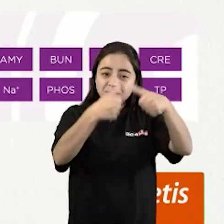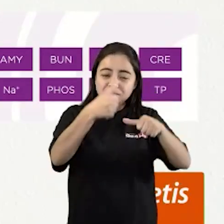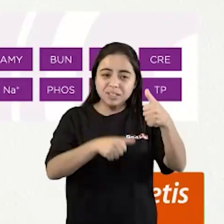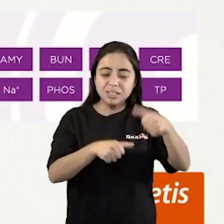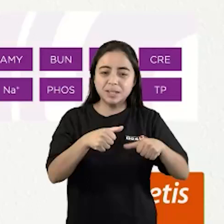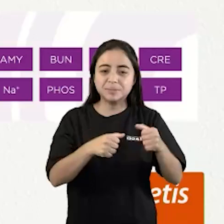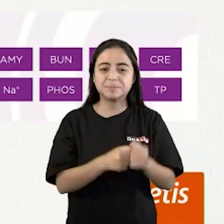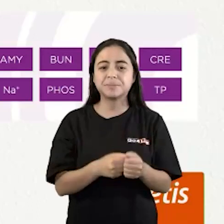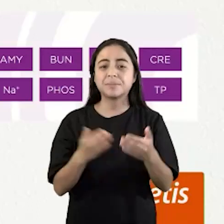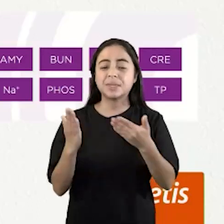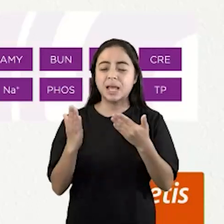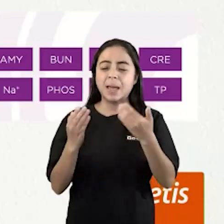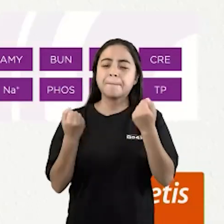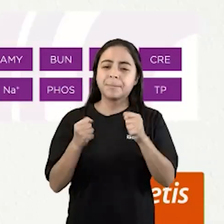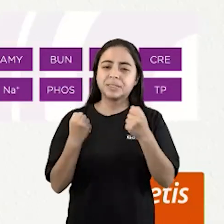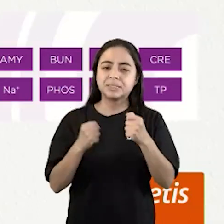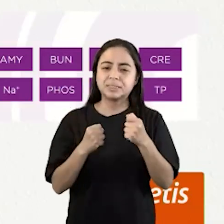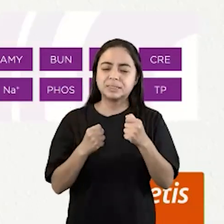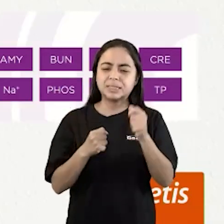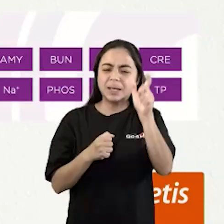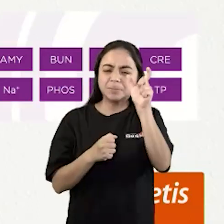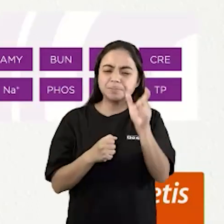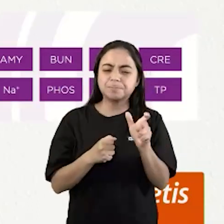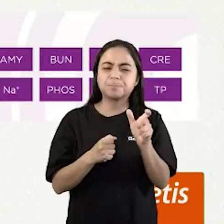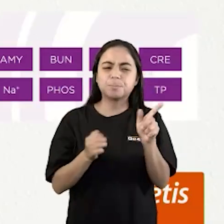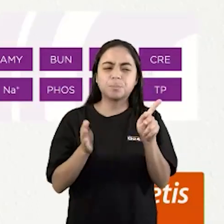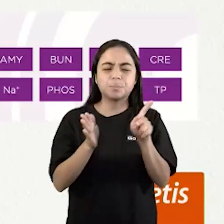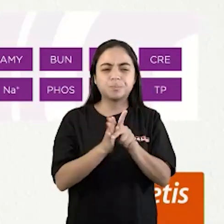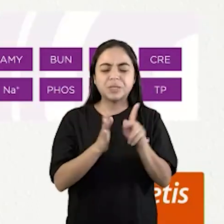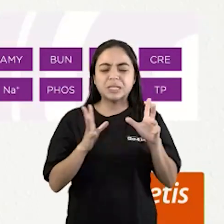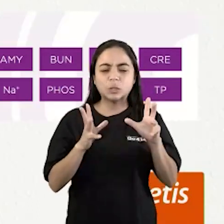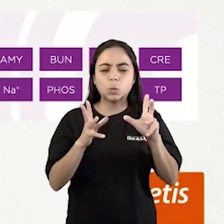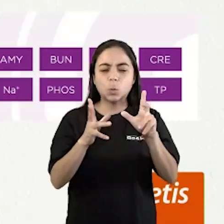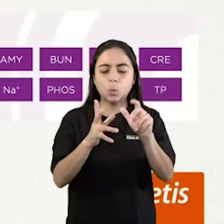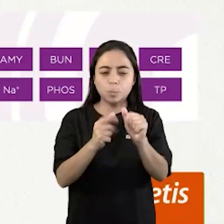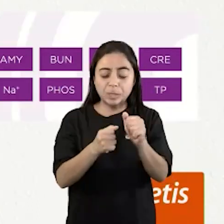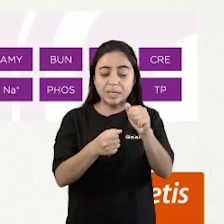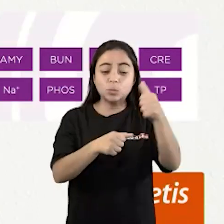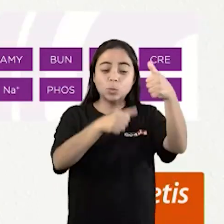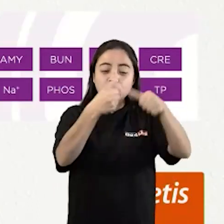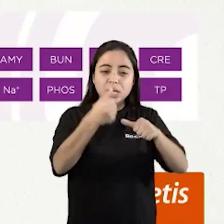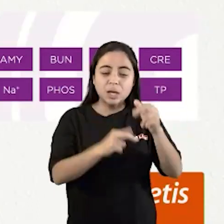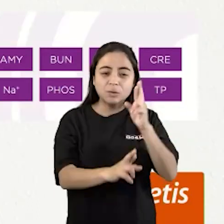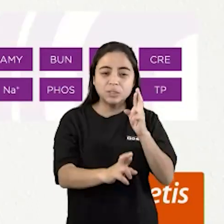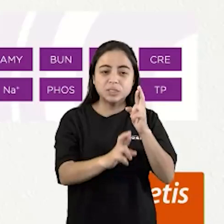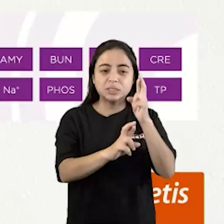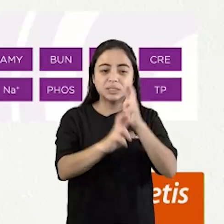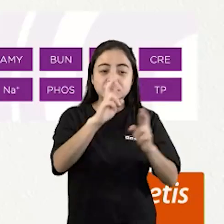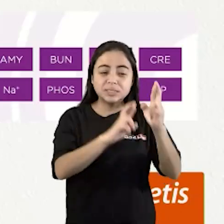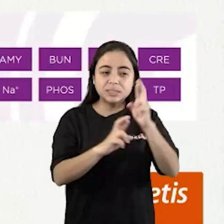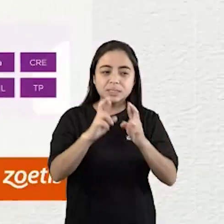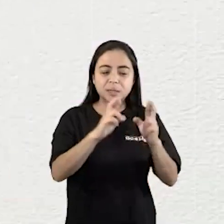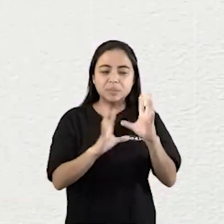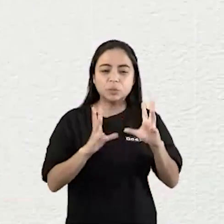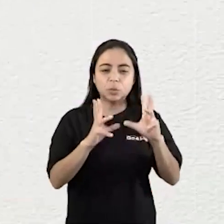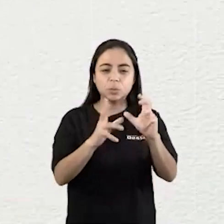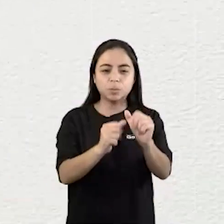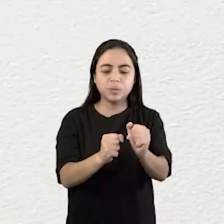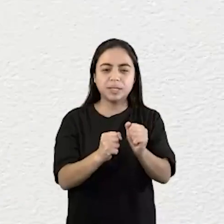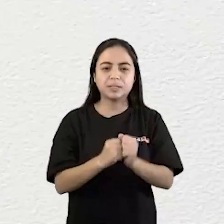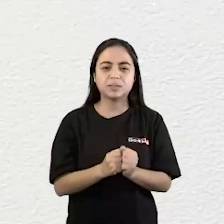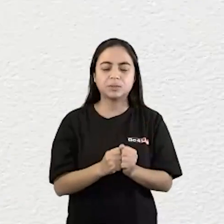perfil comprehensive, ele é um perfil muito mais completo para fazer os exames de frequência